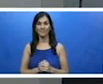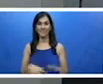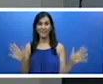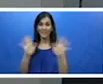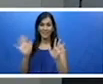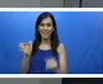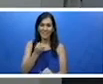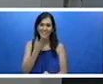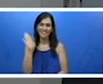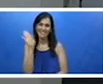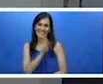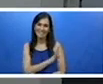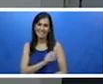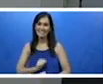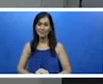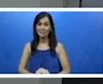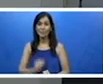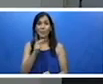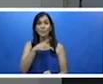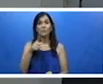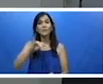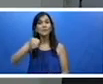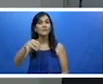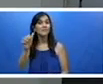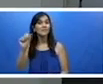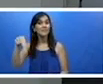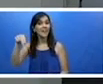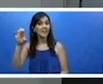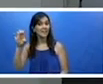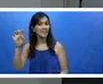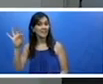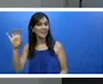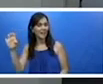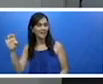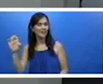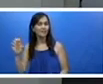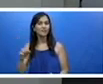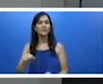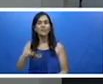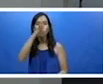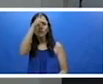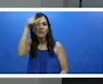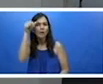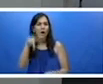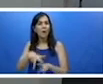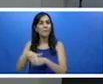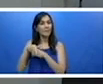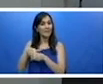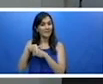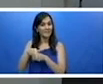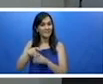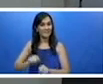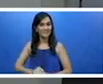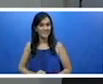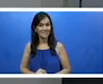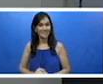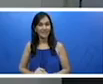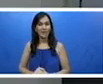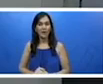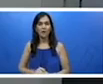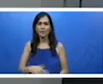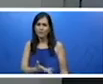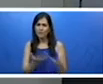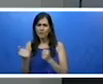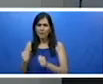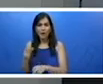Olá, boa tarde. Sou a professora Janete, da Rede Municipal de Ensino. Sejam bem-vindos para mais uma